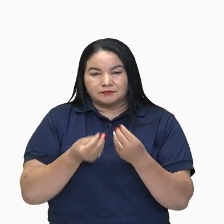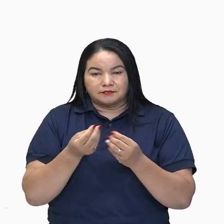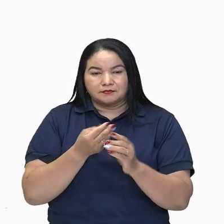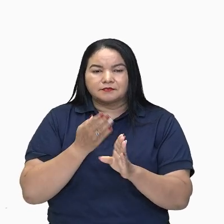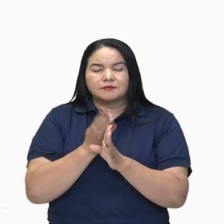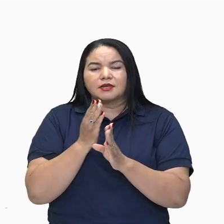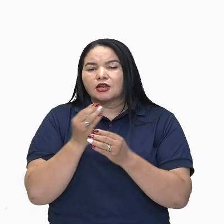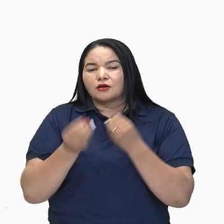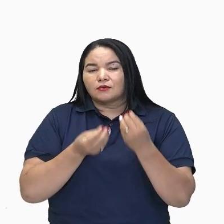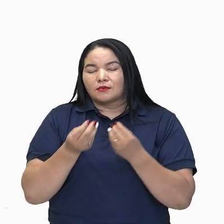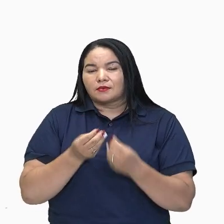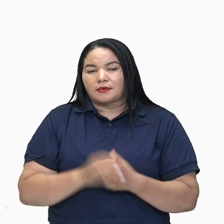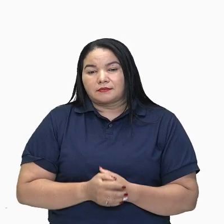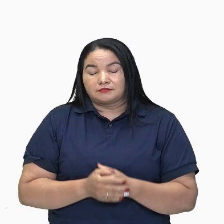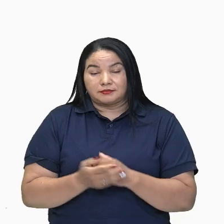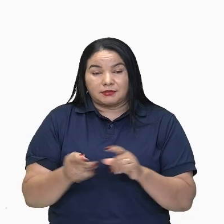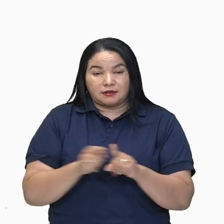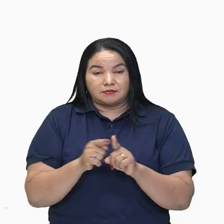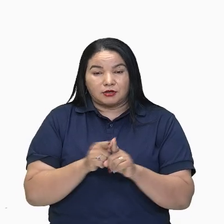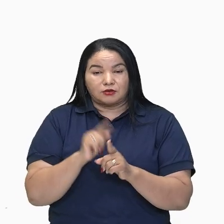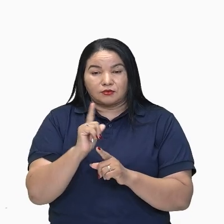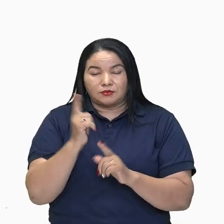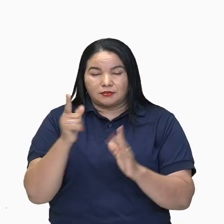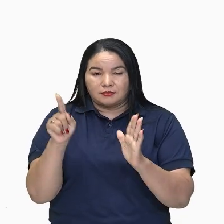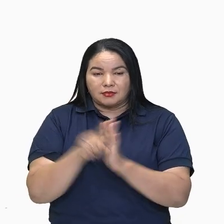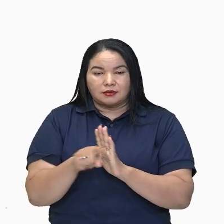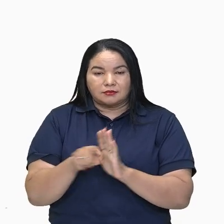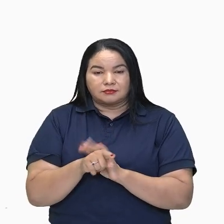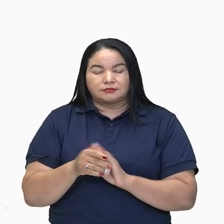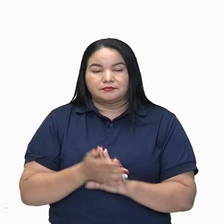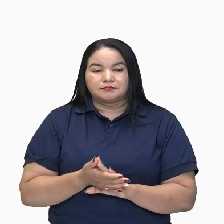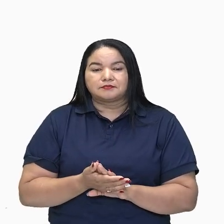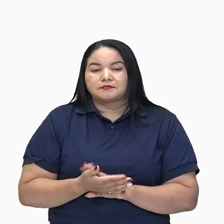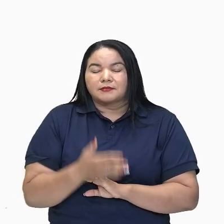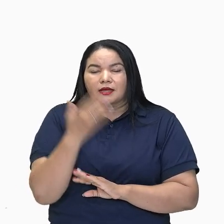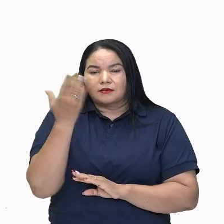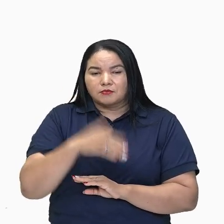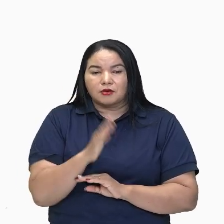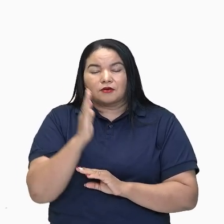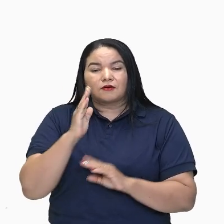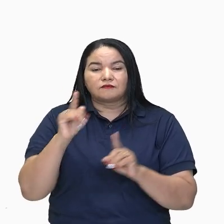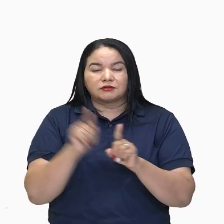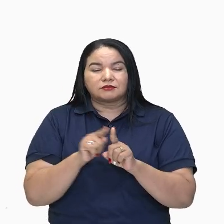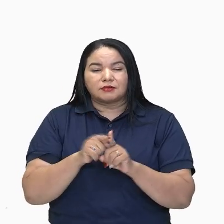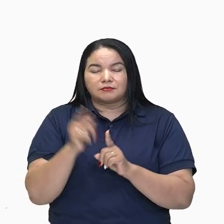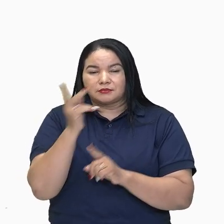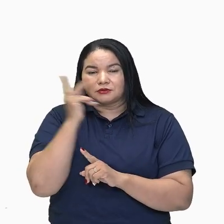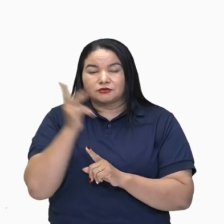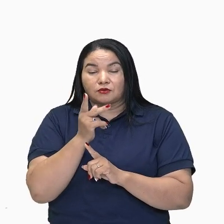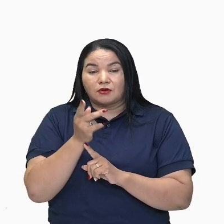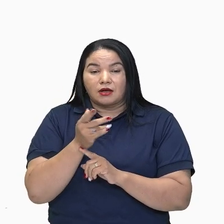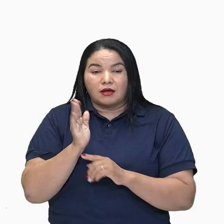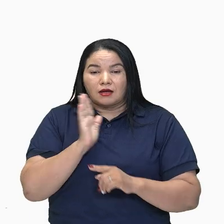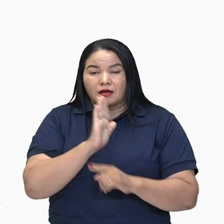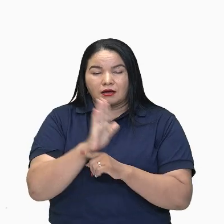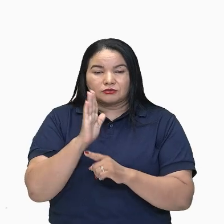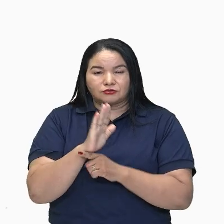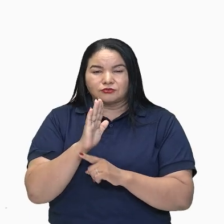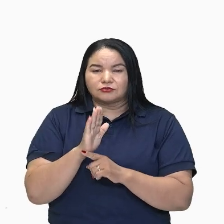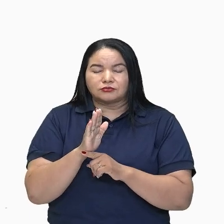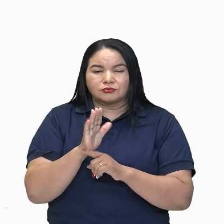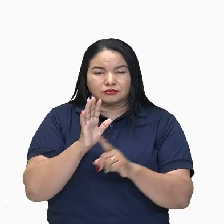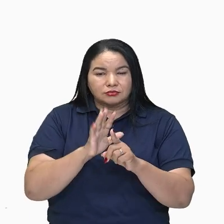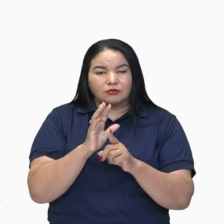ponto de vista, quais provas ou razões essa pessoa usa para me convencer? Então, observem que determinada